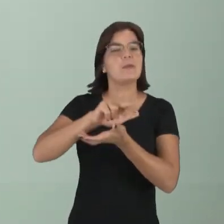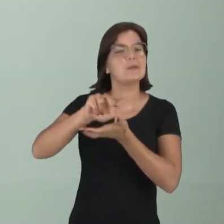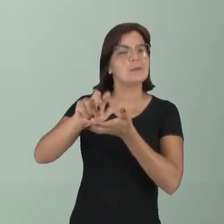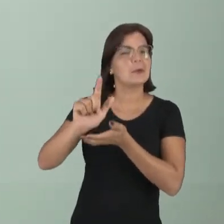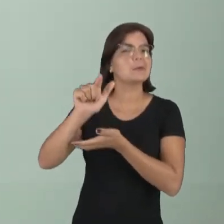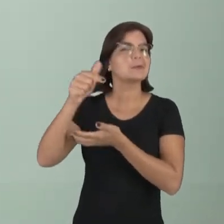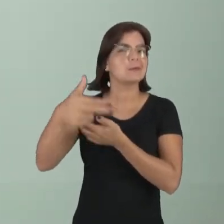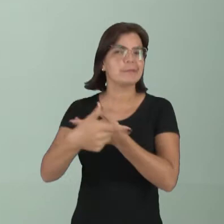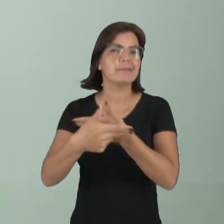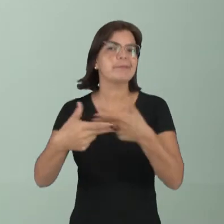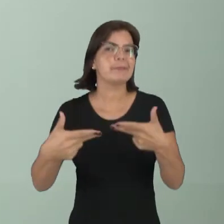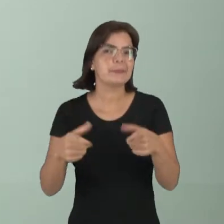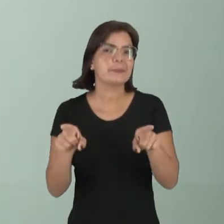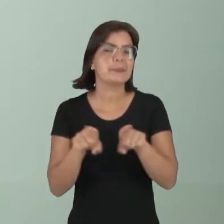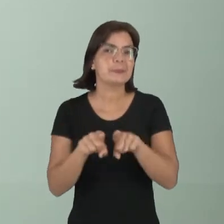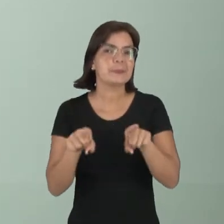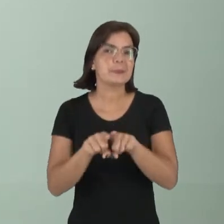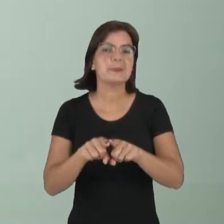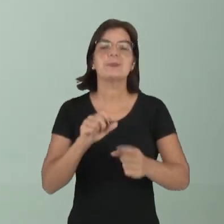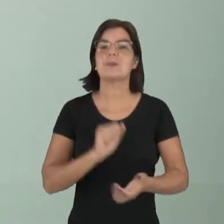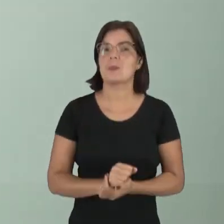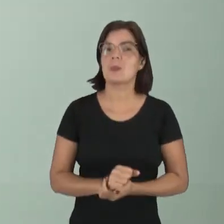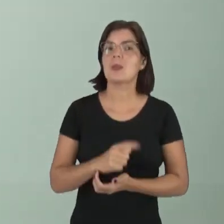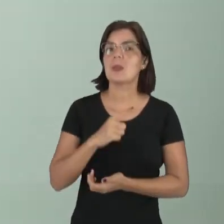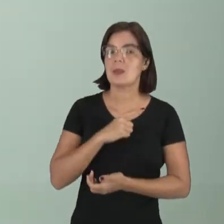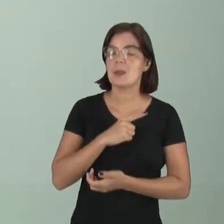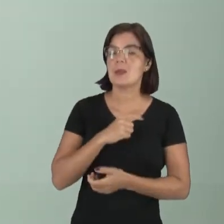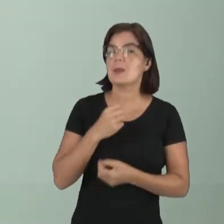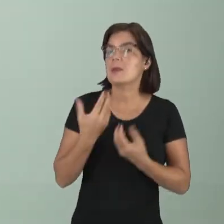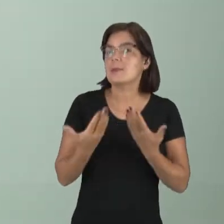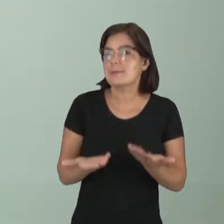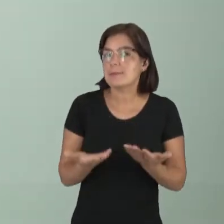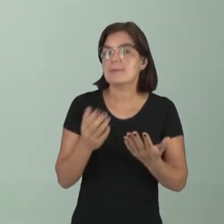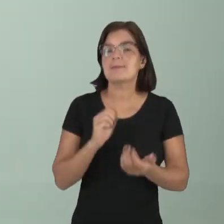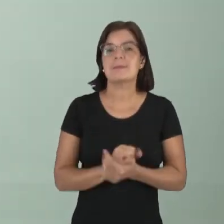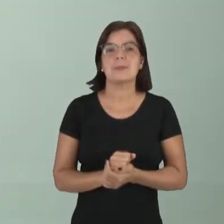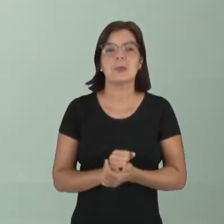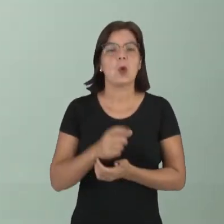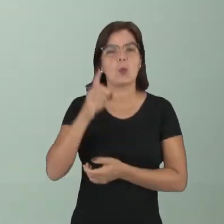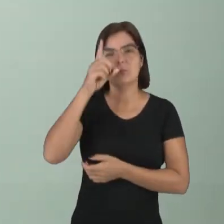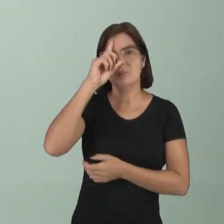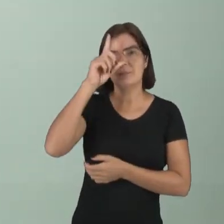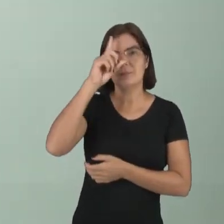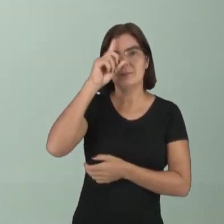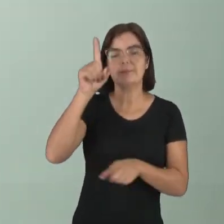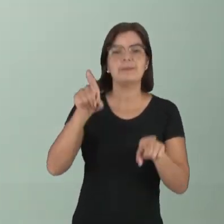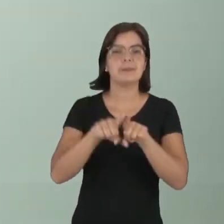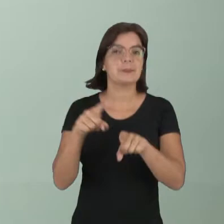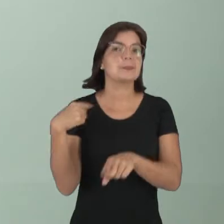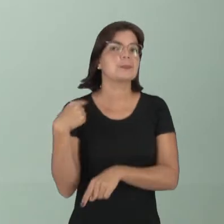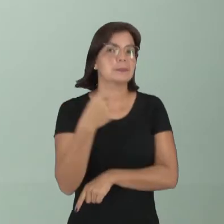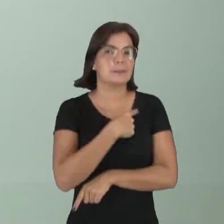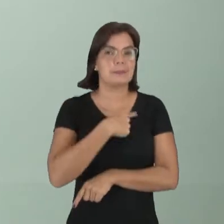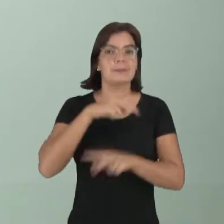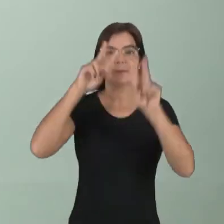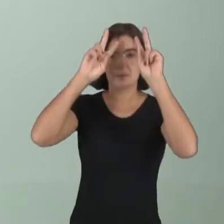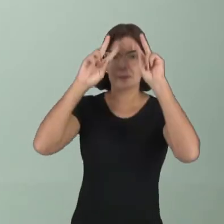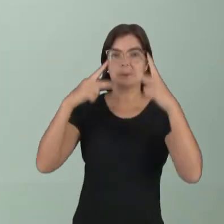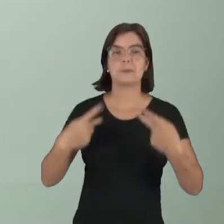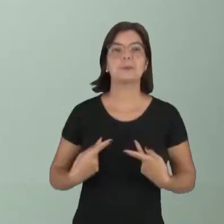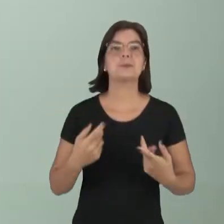vários outros itens que servem para o dia a dia nós seres